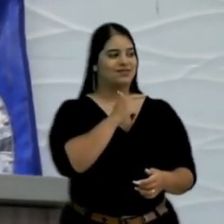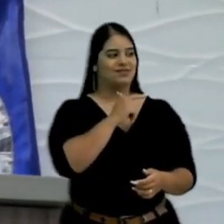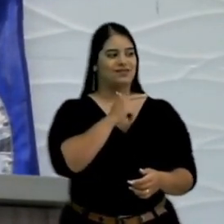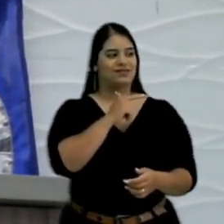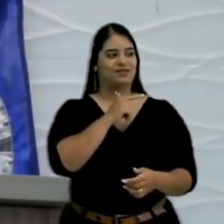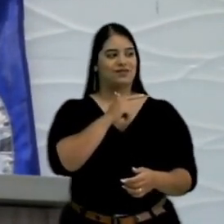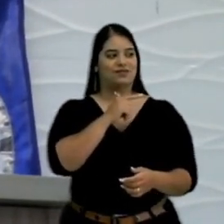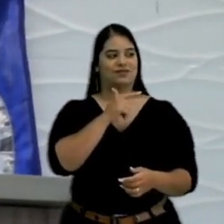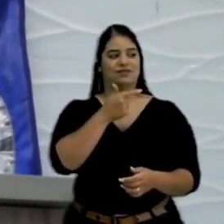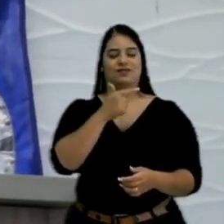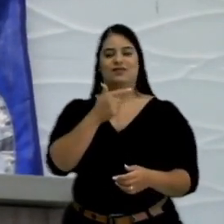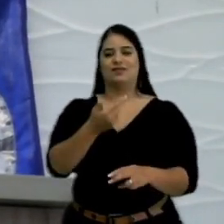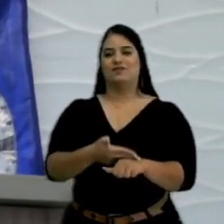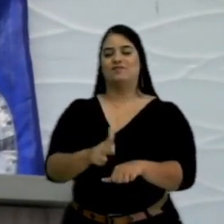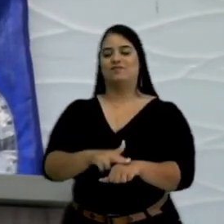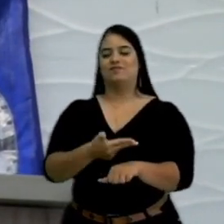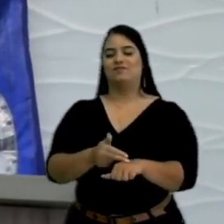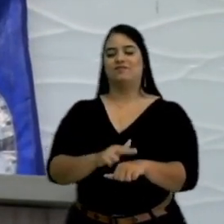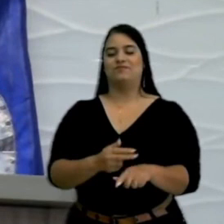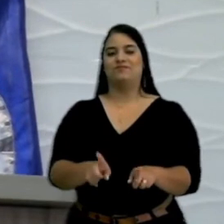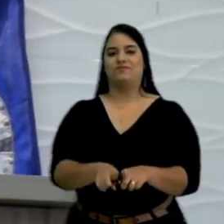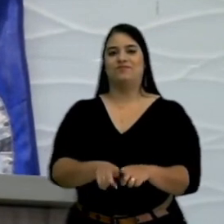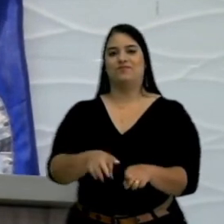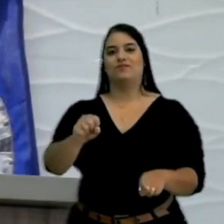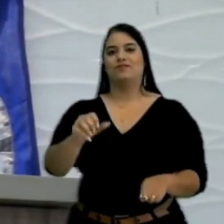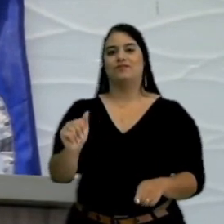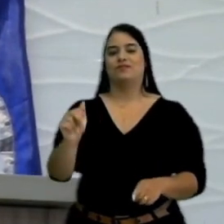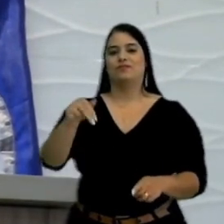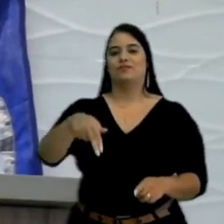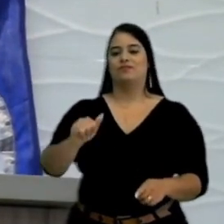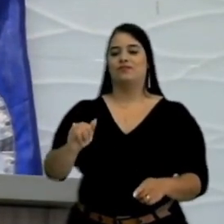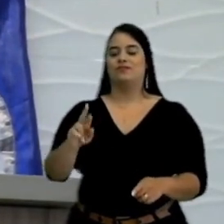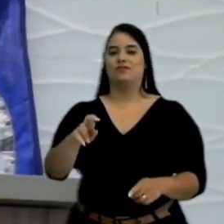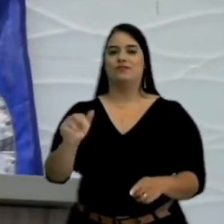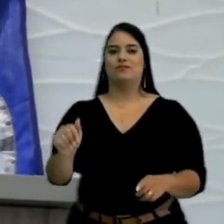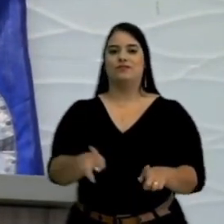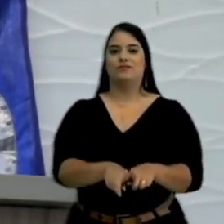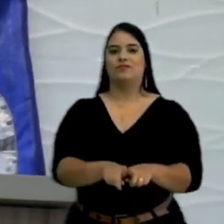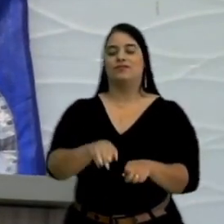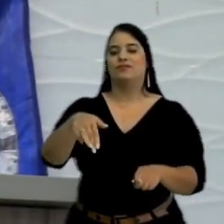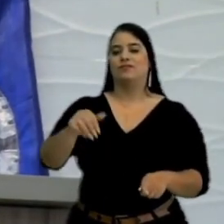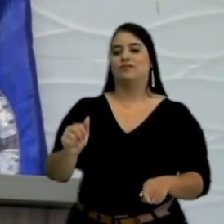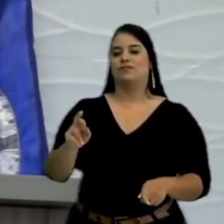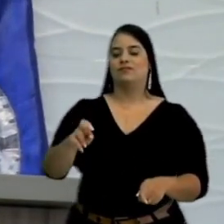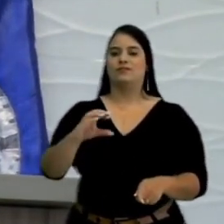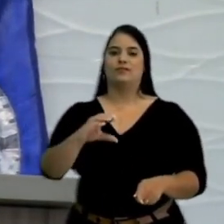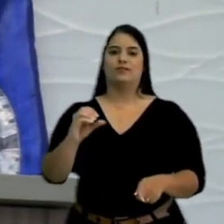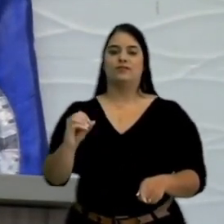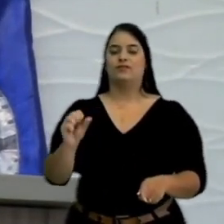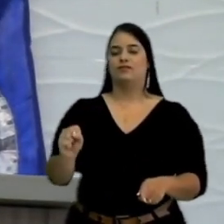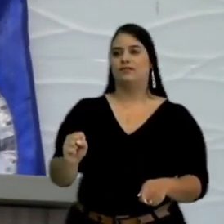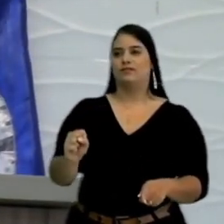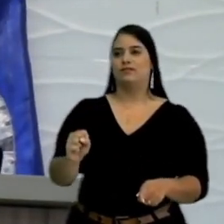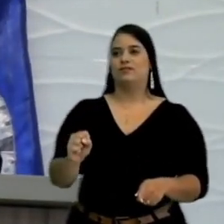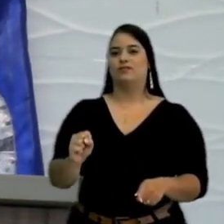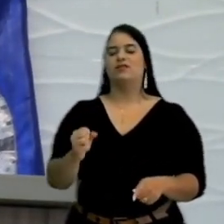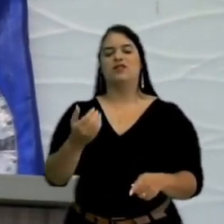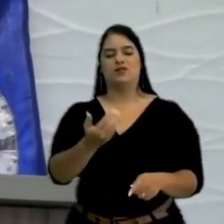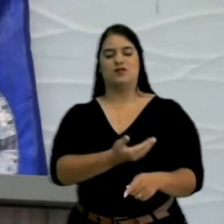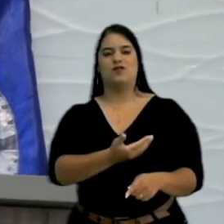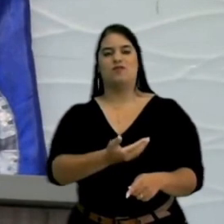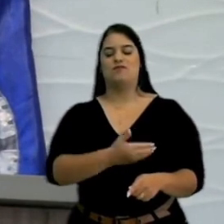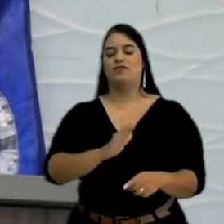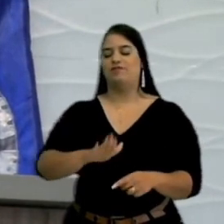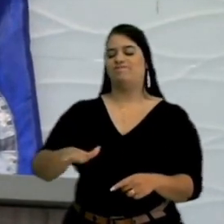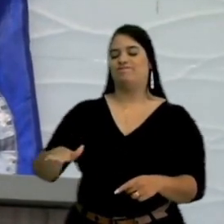manteiga também. A Sandira Barbosa, lá da loja. A Marco Ramos, meu amigo de infância, estudei com ele, hoje mora